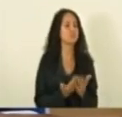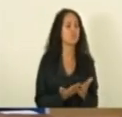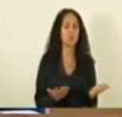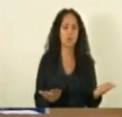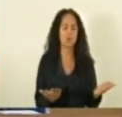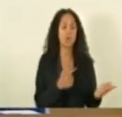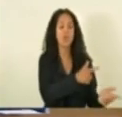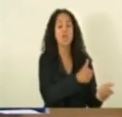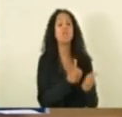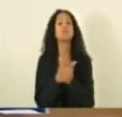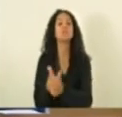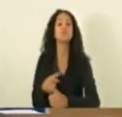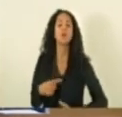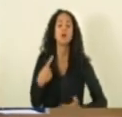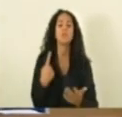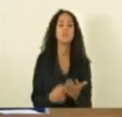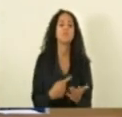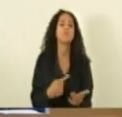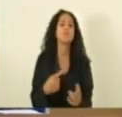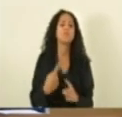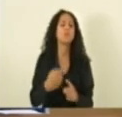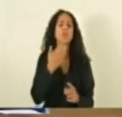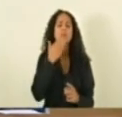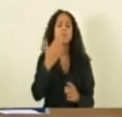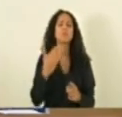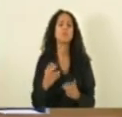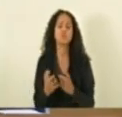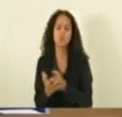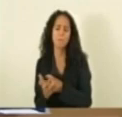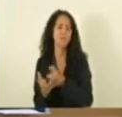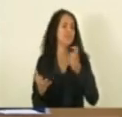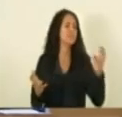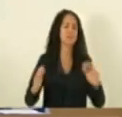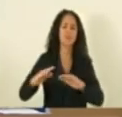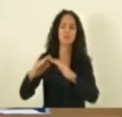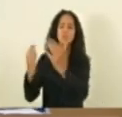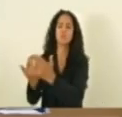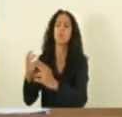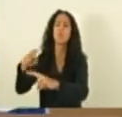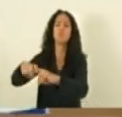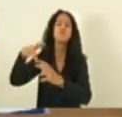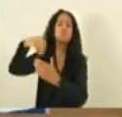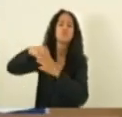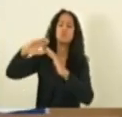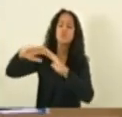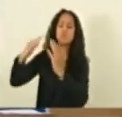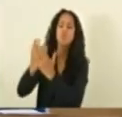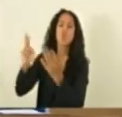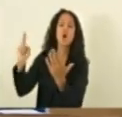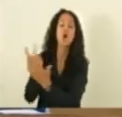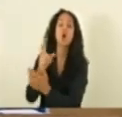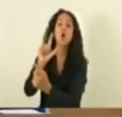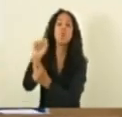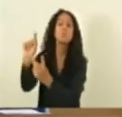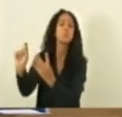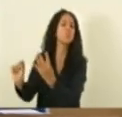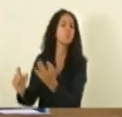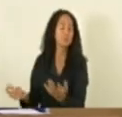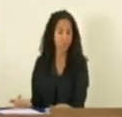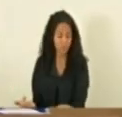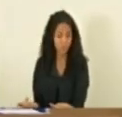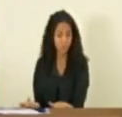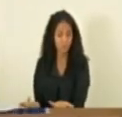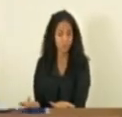Quem é que estava acompanhando? Por que a criança pede para sair da escola e sai da escola? Qual o motivo dela sair da escola? Ninguém buscou saber por que